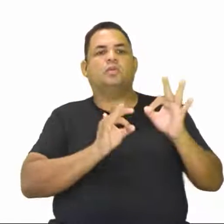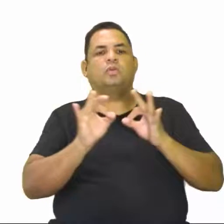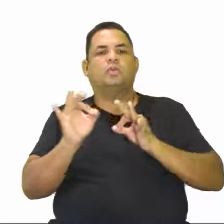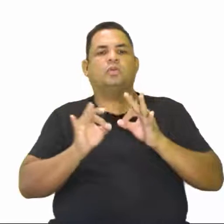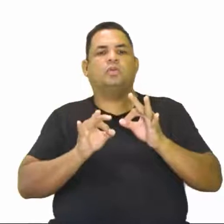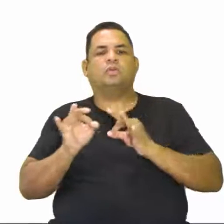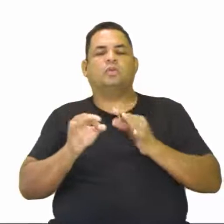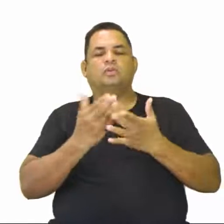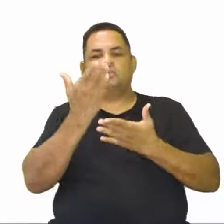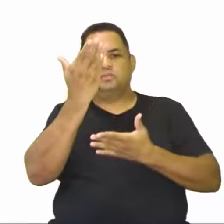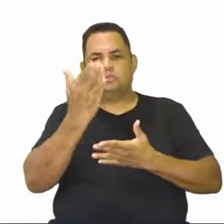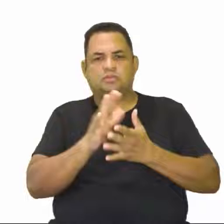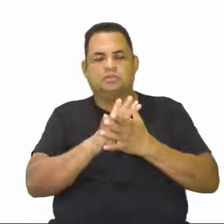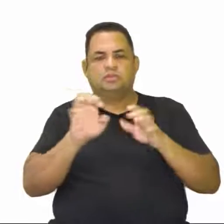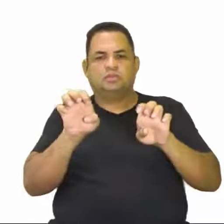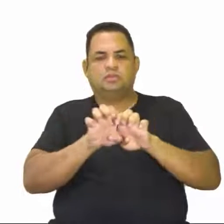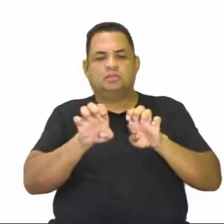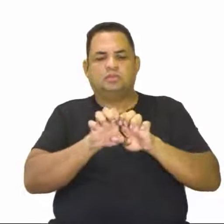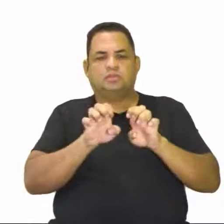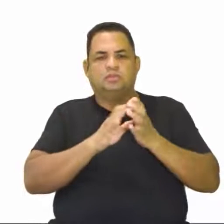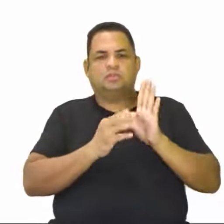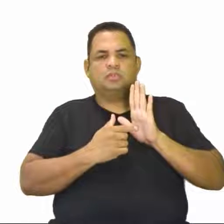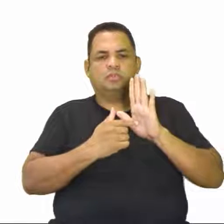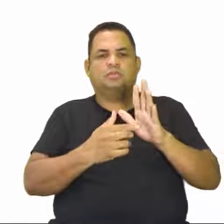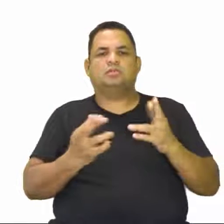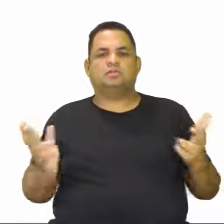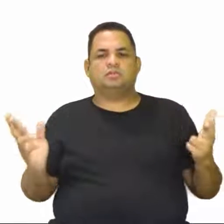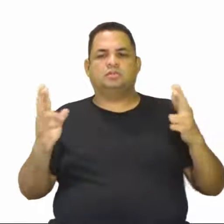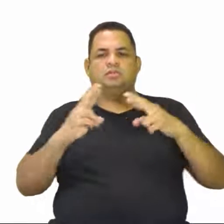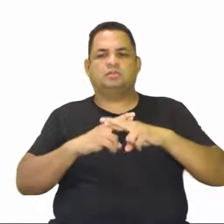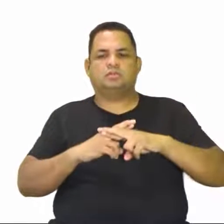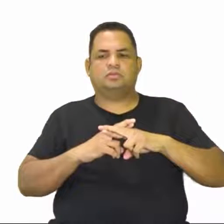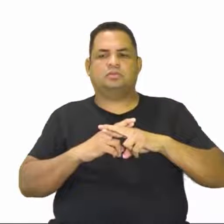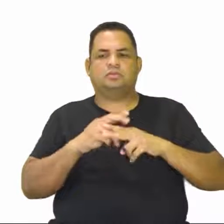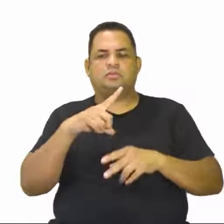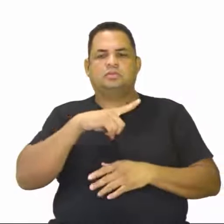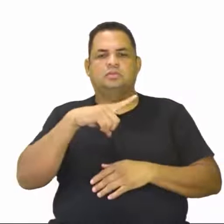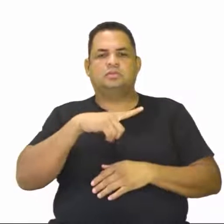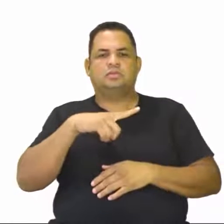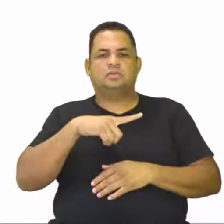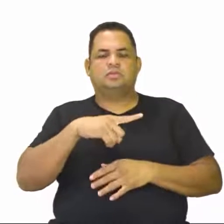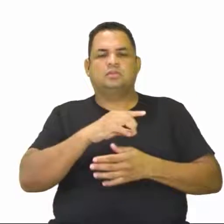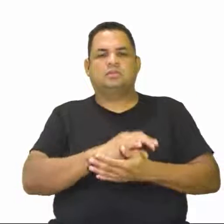da equação que representa essa reação. Nós temos aqui, ó,